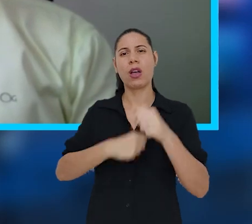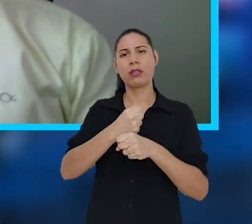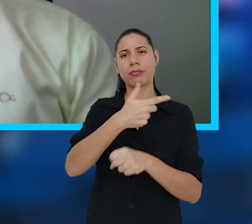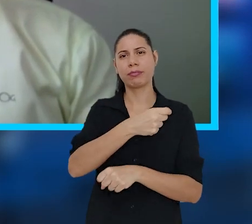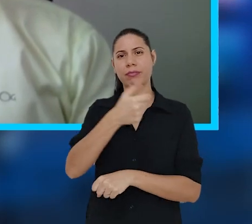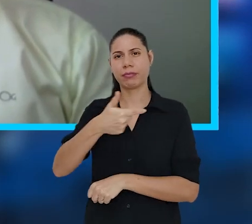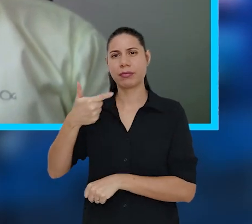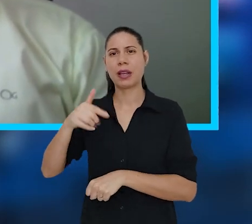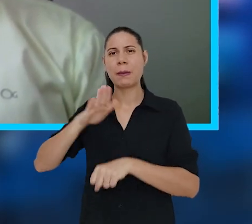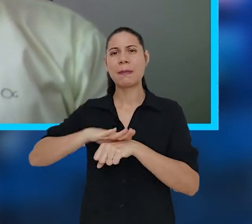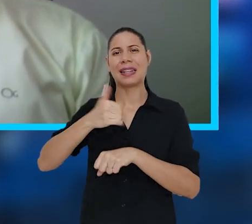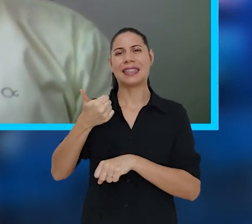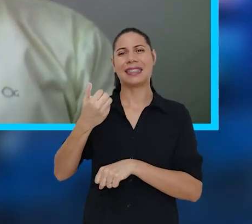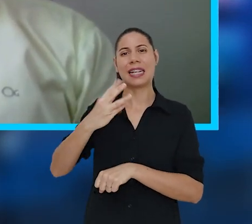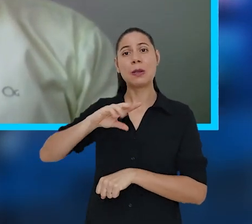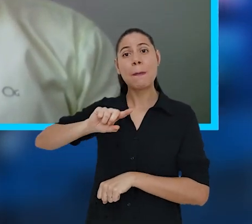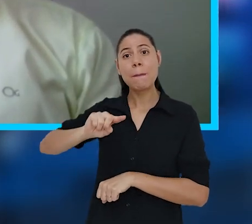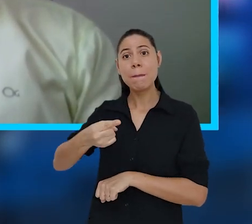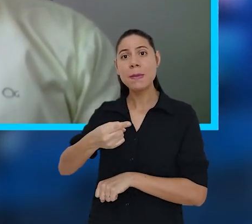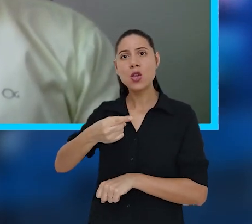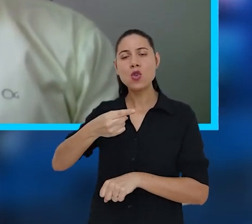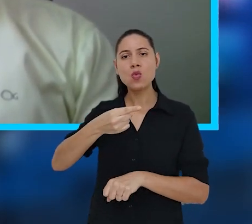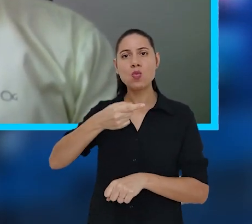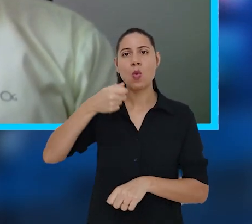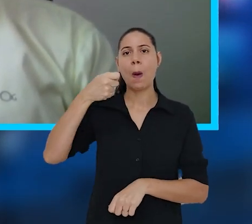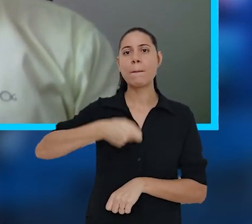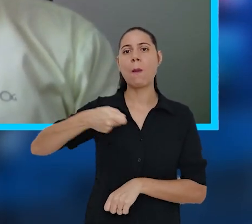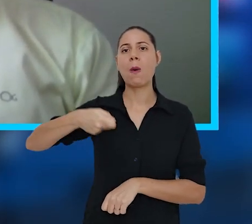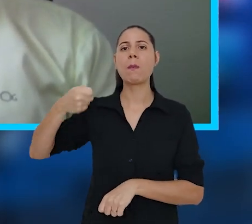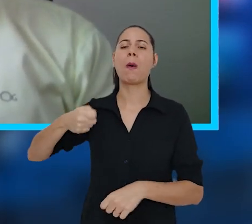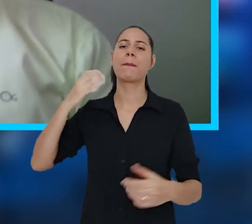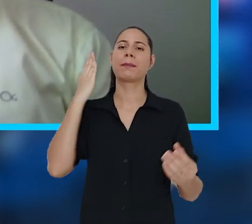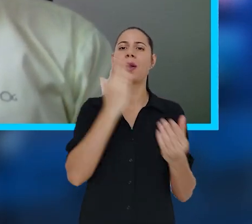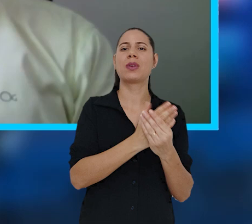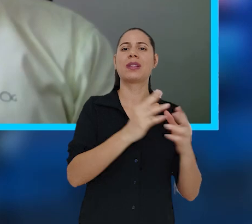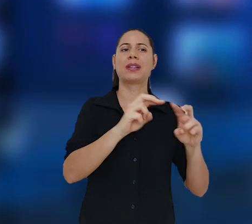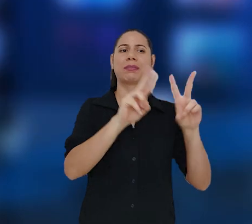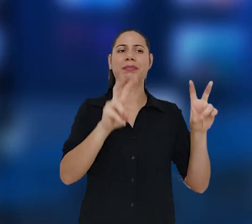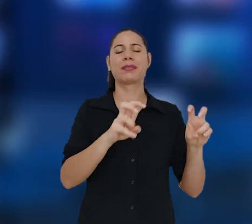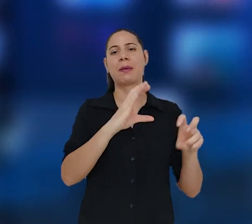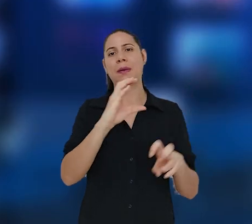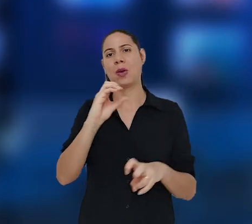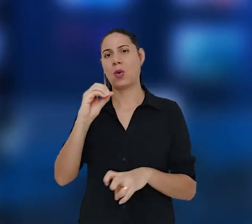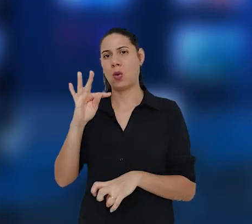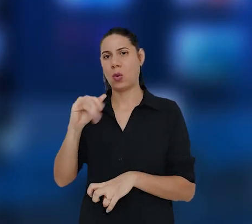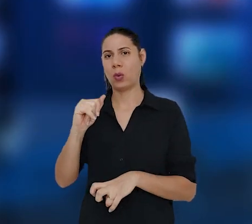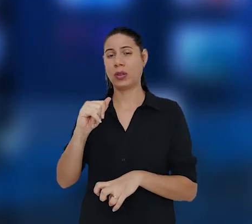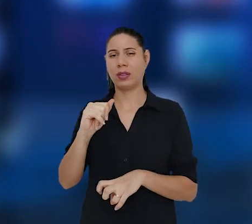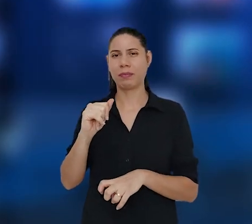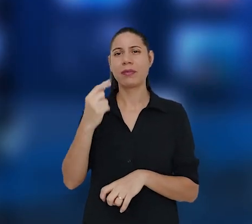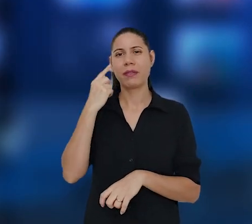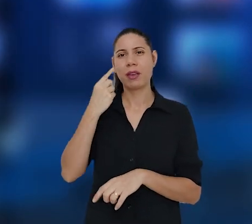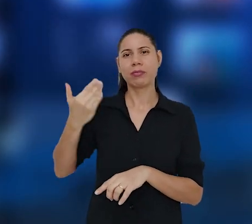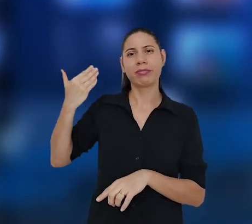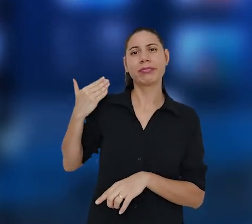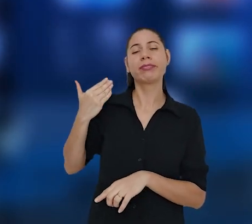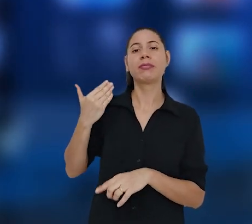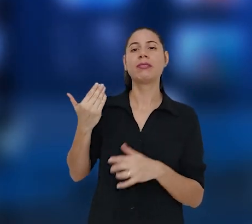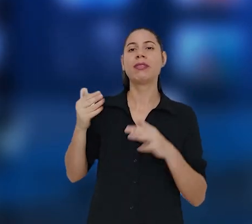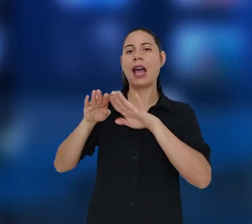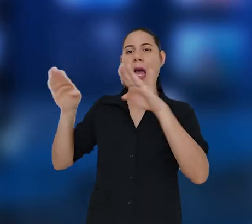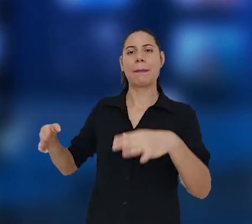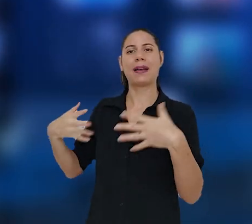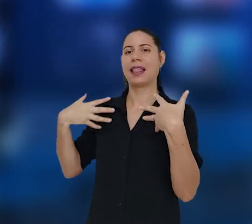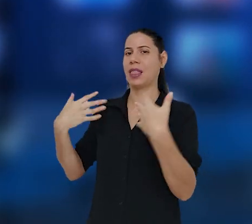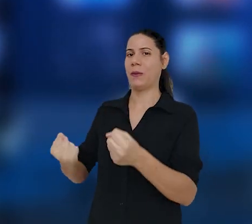2022, foram mais de 13 mil decisões sobre confirmação da lei de cotas. No caso apresentado na matéria, a banca não